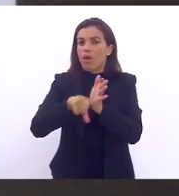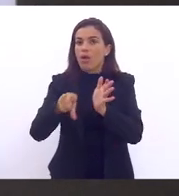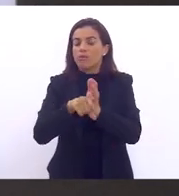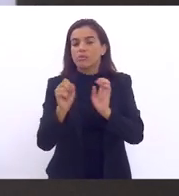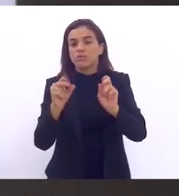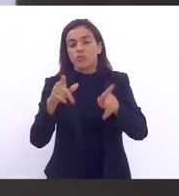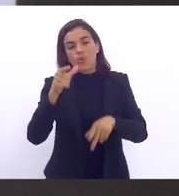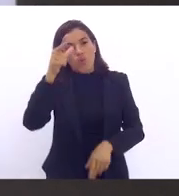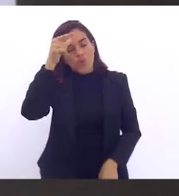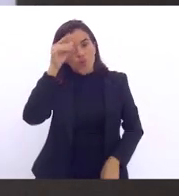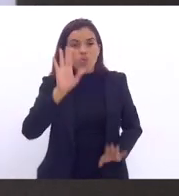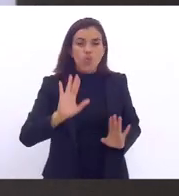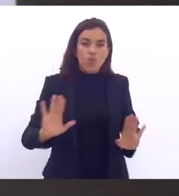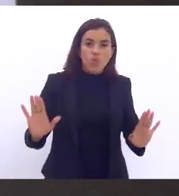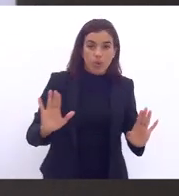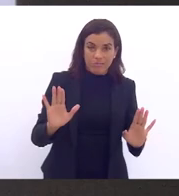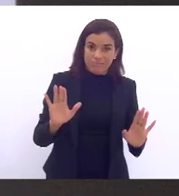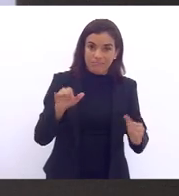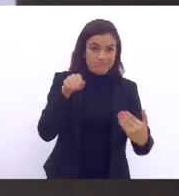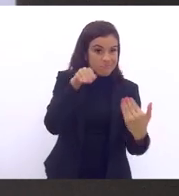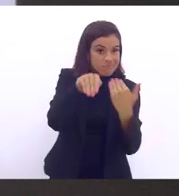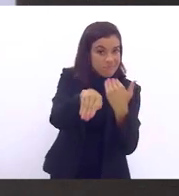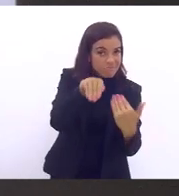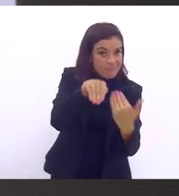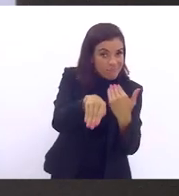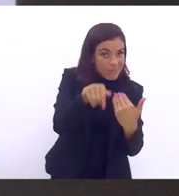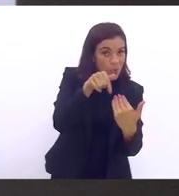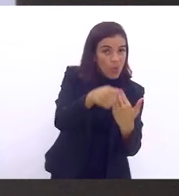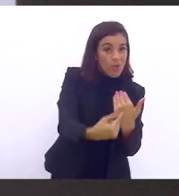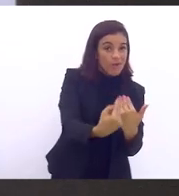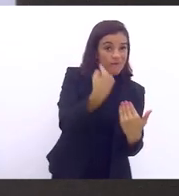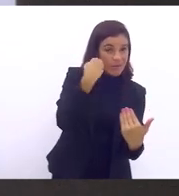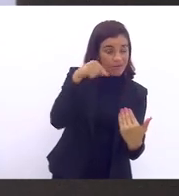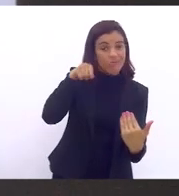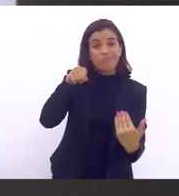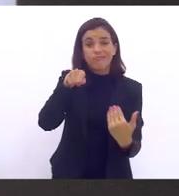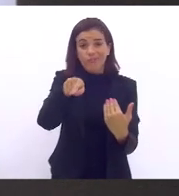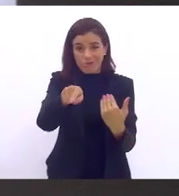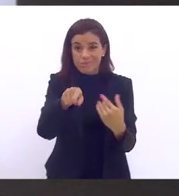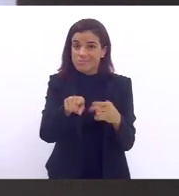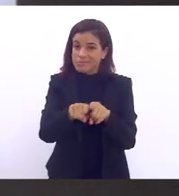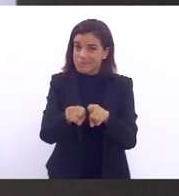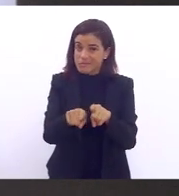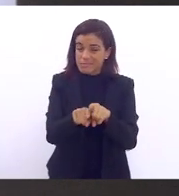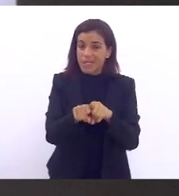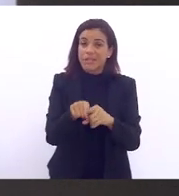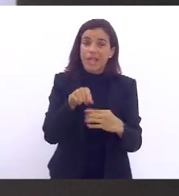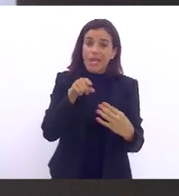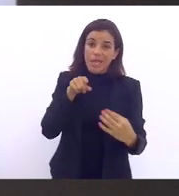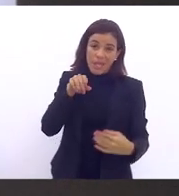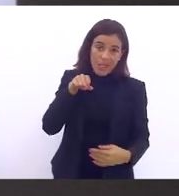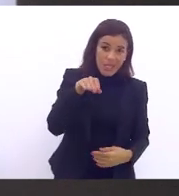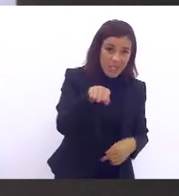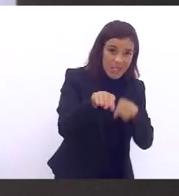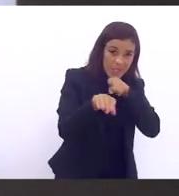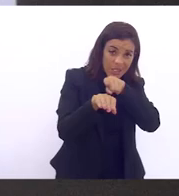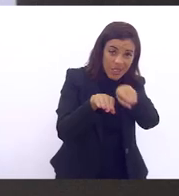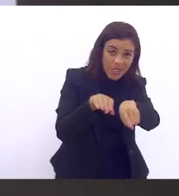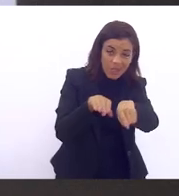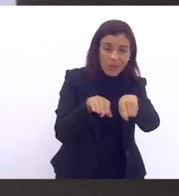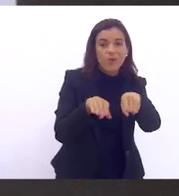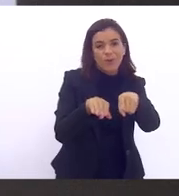é tem nos dois sentidos a gente tem esse mesmo cenário aqui ó para Mangaratiba e para